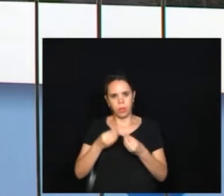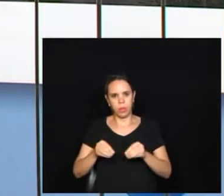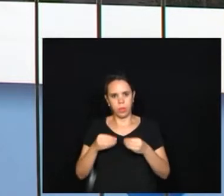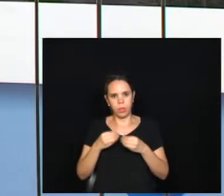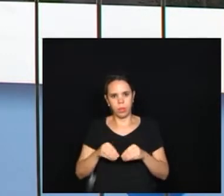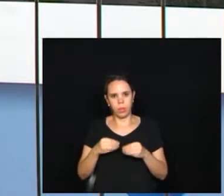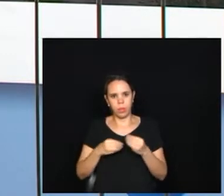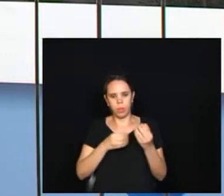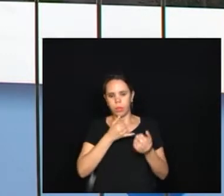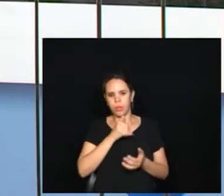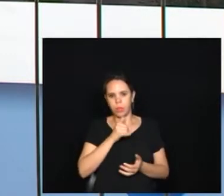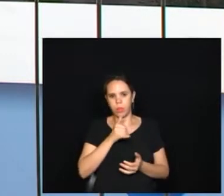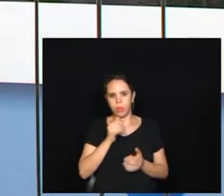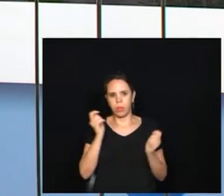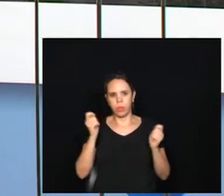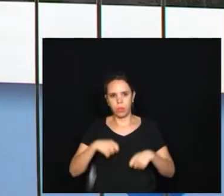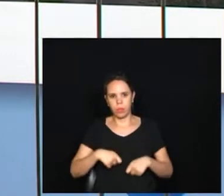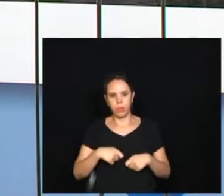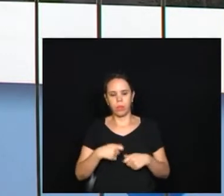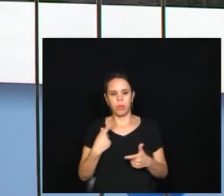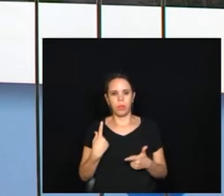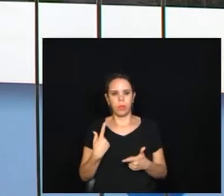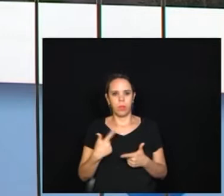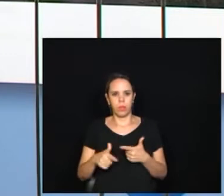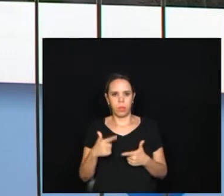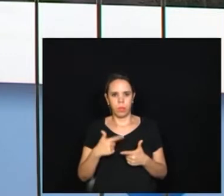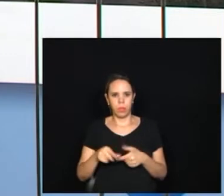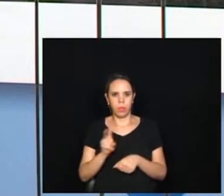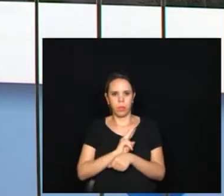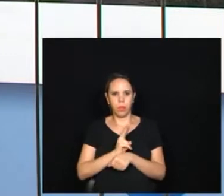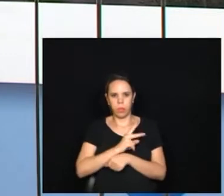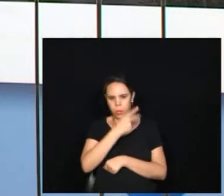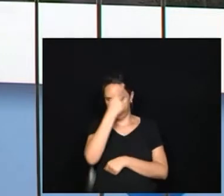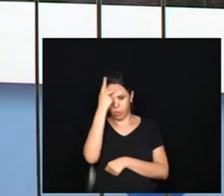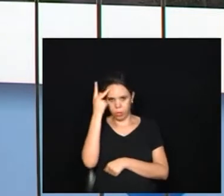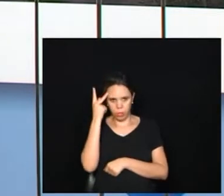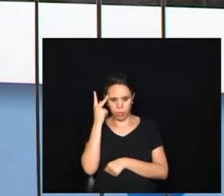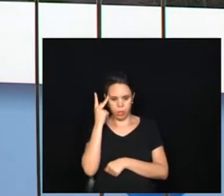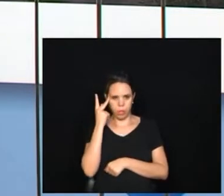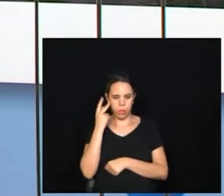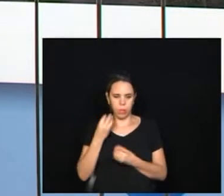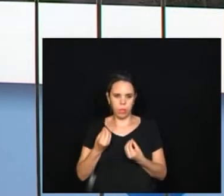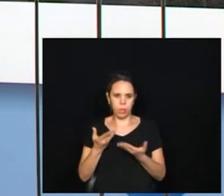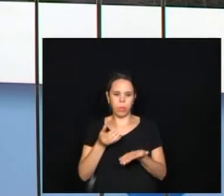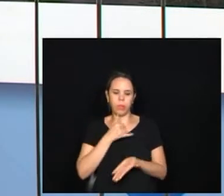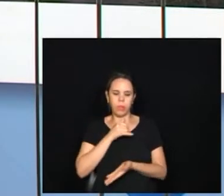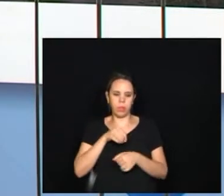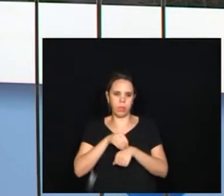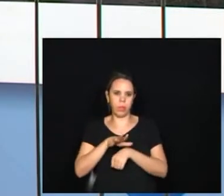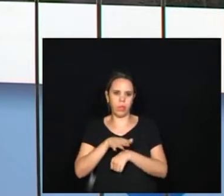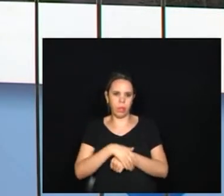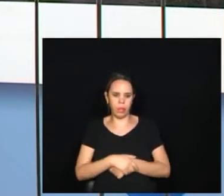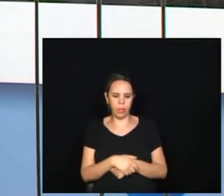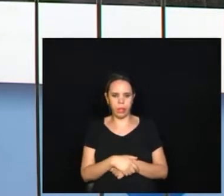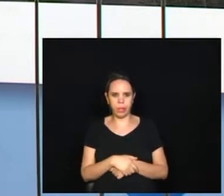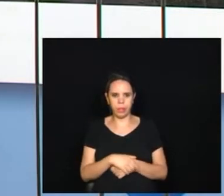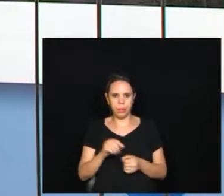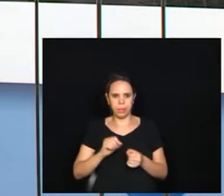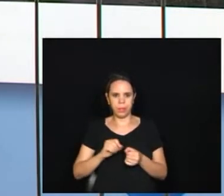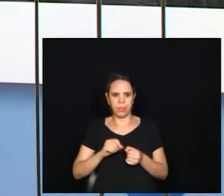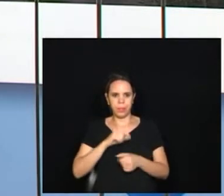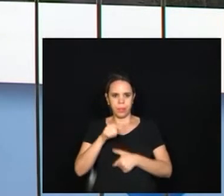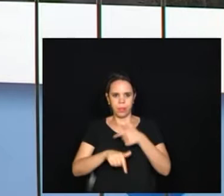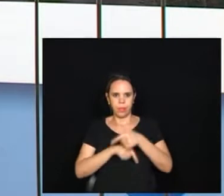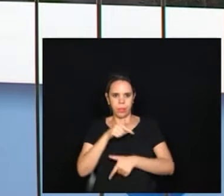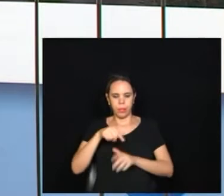à rede elétrica que possam comprometer a segurança das pessoas e do fornecimento de energia. Para a realização do